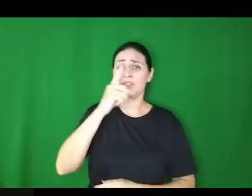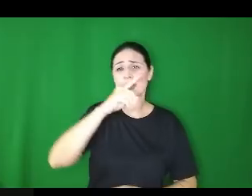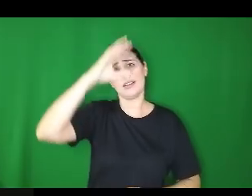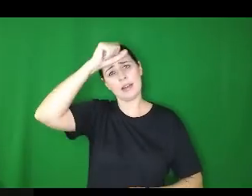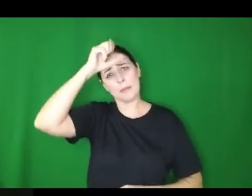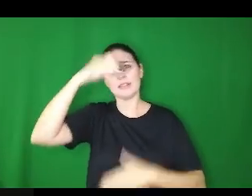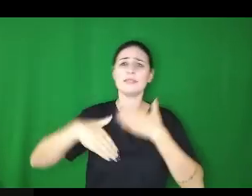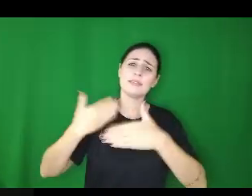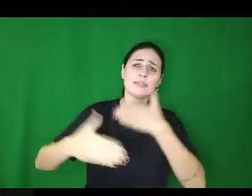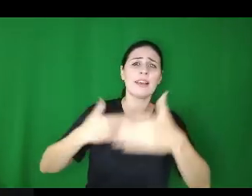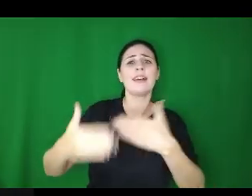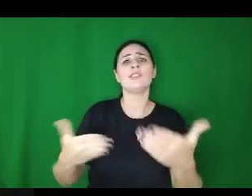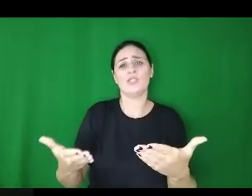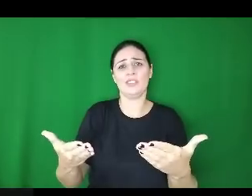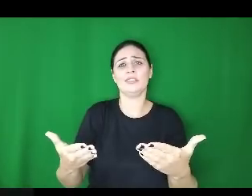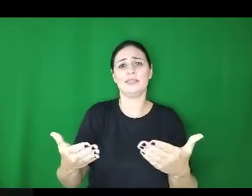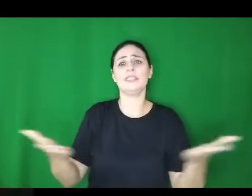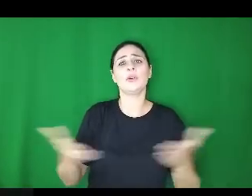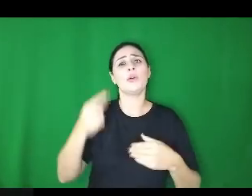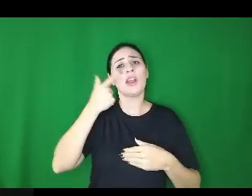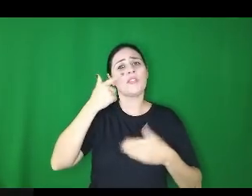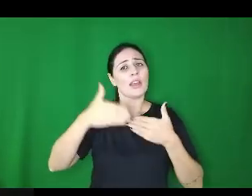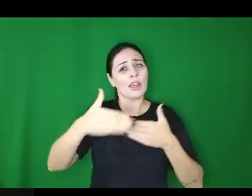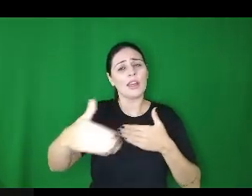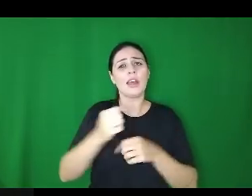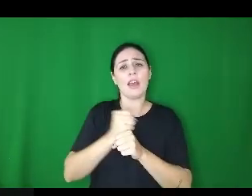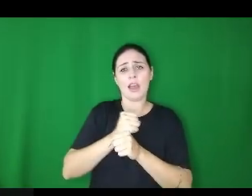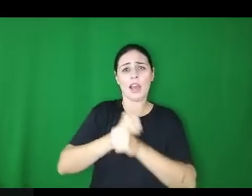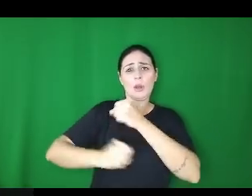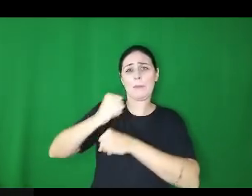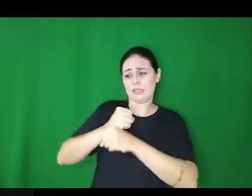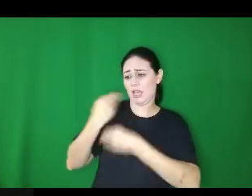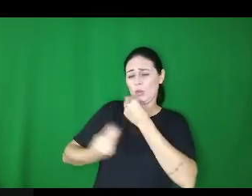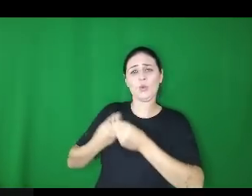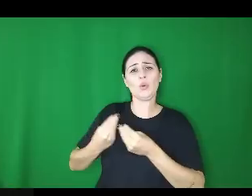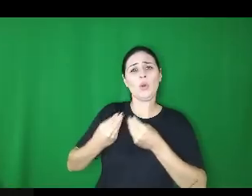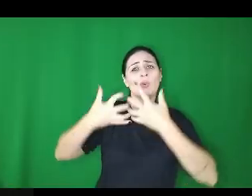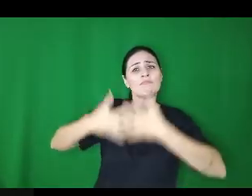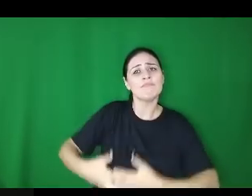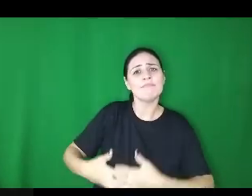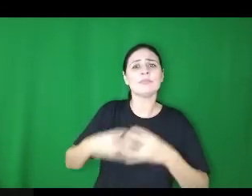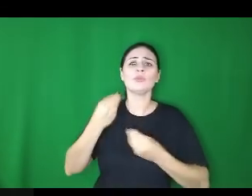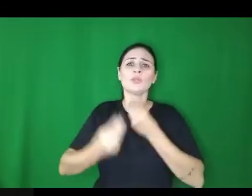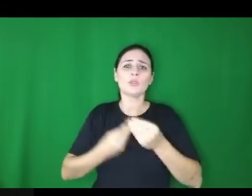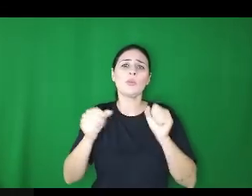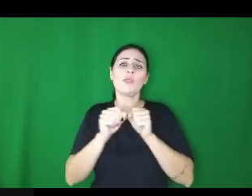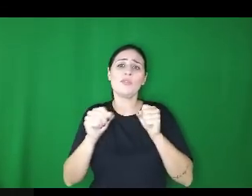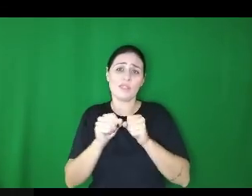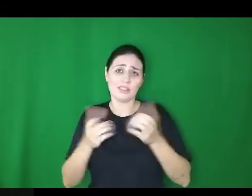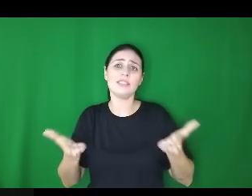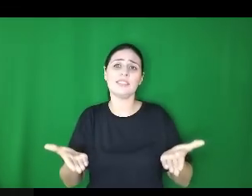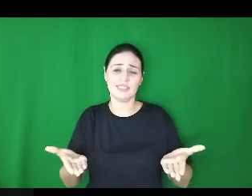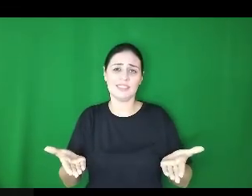via a apresentação das atividades que foram feitas, mas nós nem sabemos como que essas atividades foram feitas de